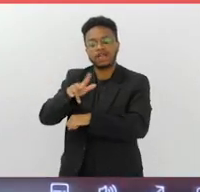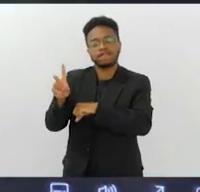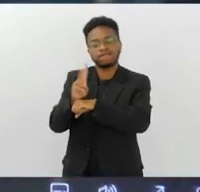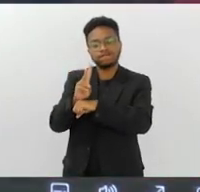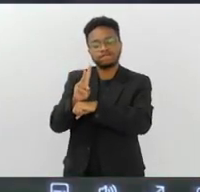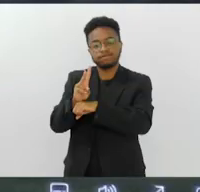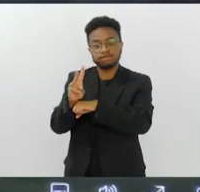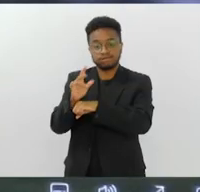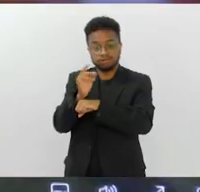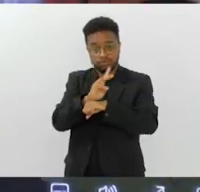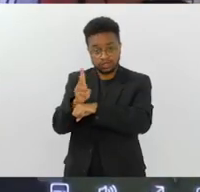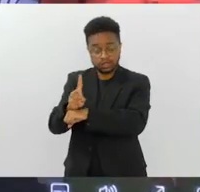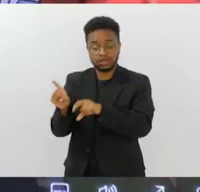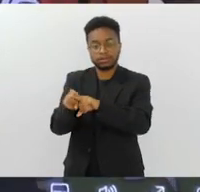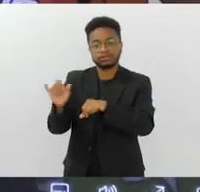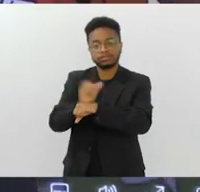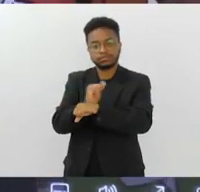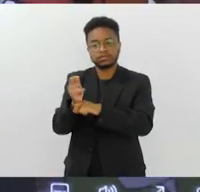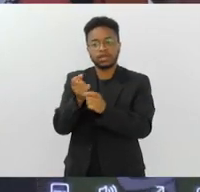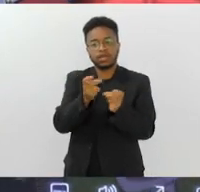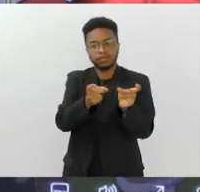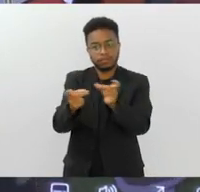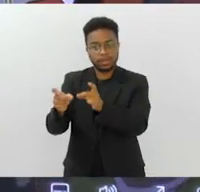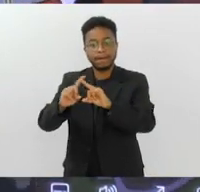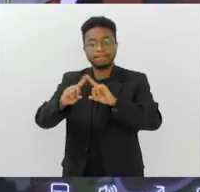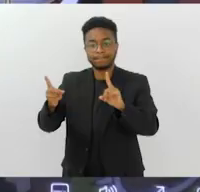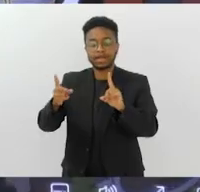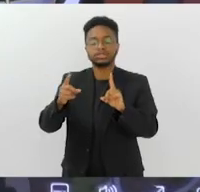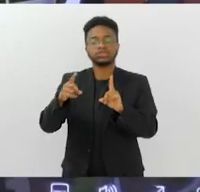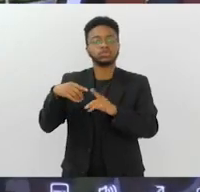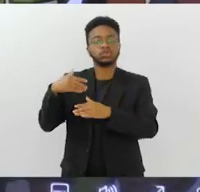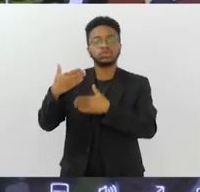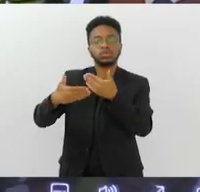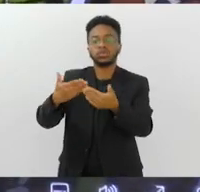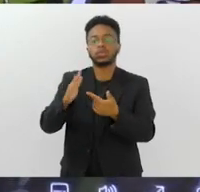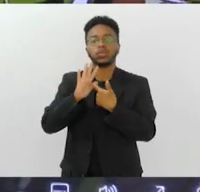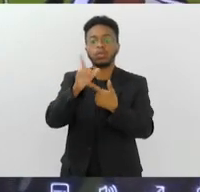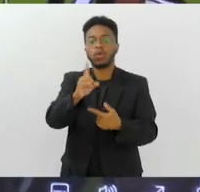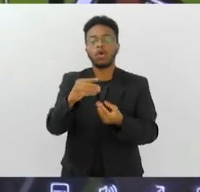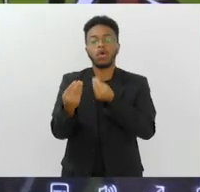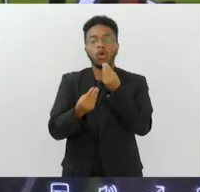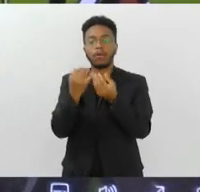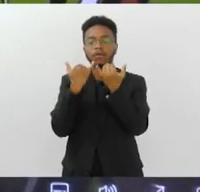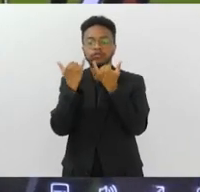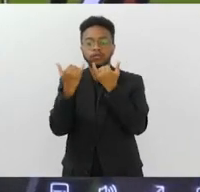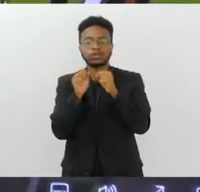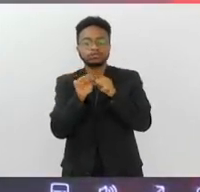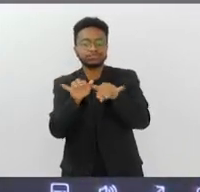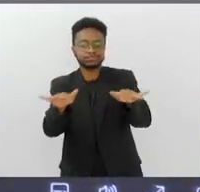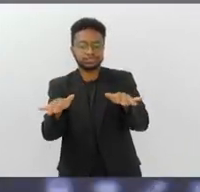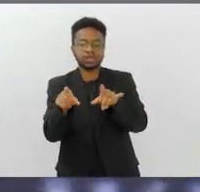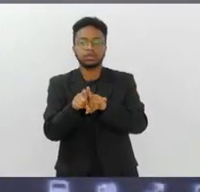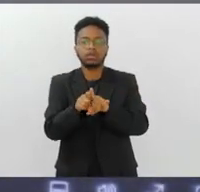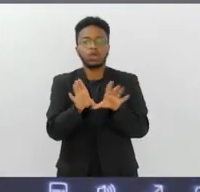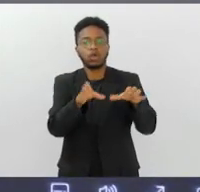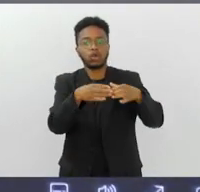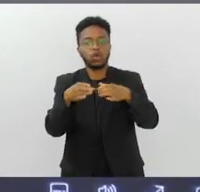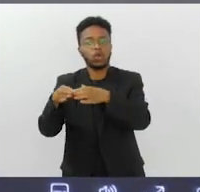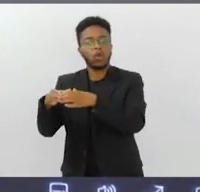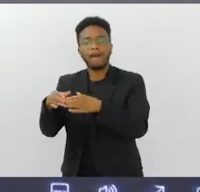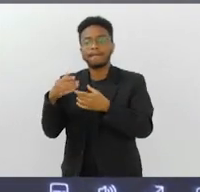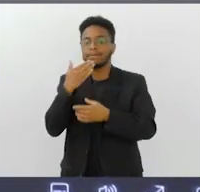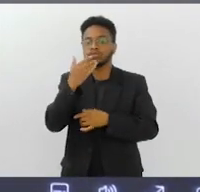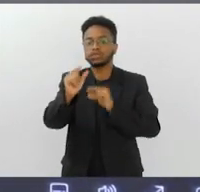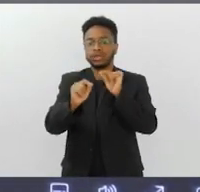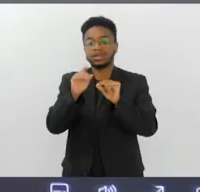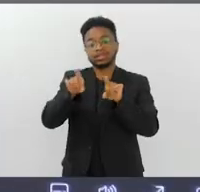comerciais e nesse processo não há clareza sobre como esses dados são usados e compartilhados os clubes estão exigindo que